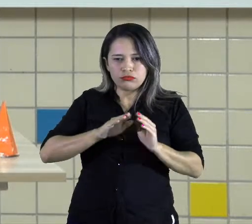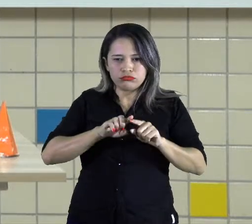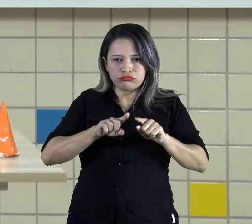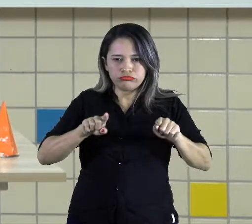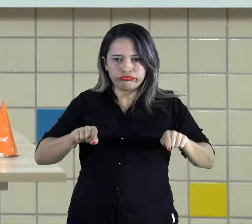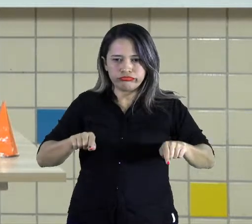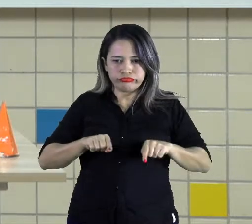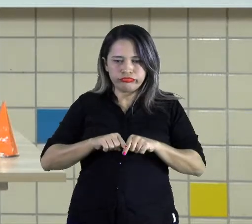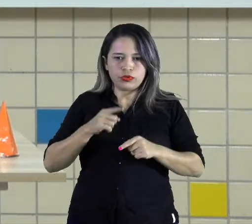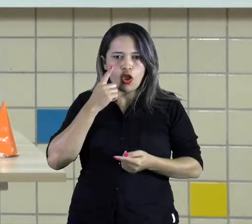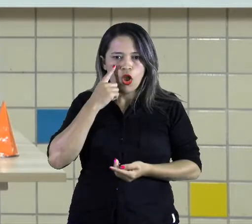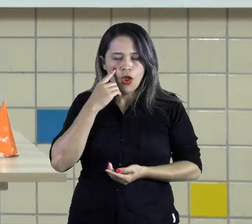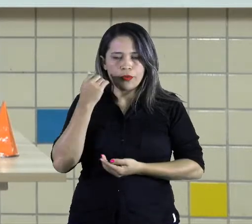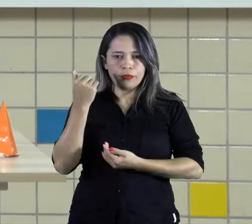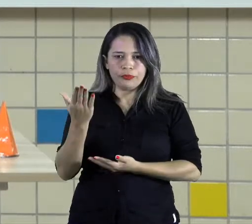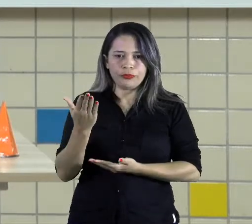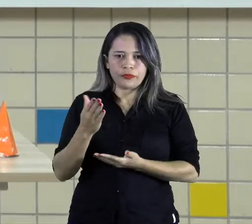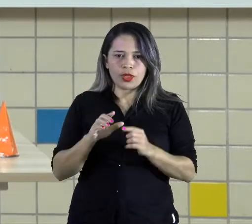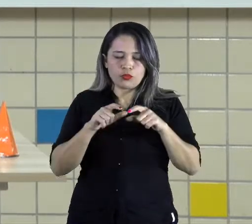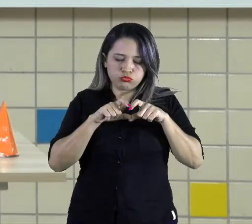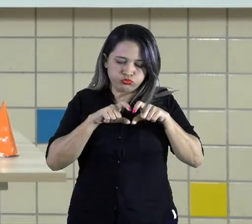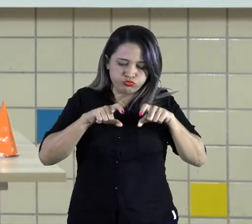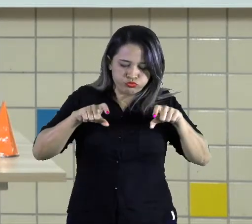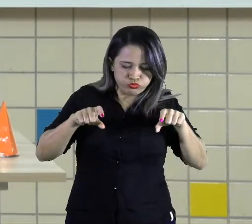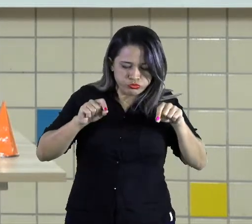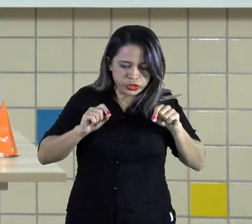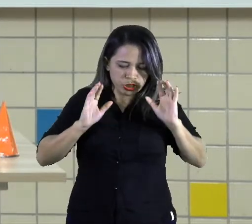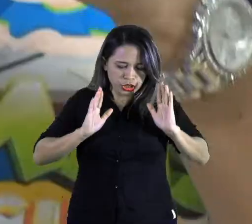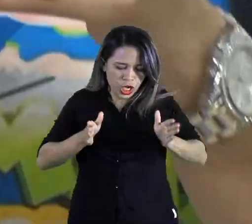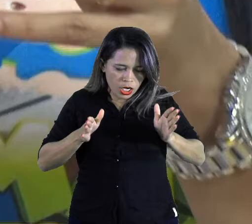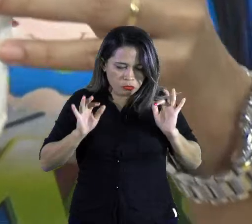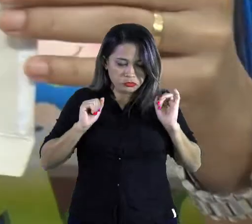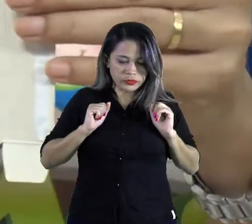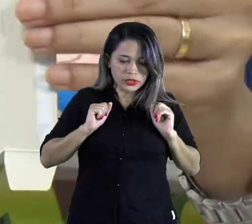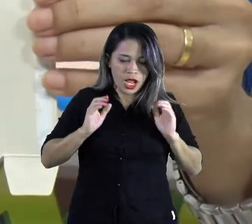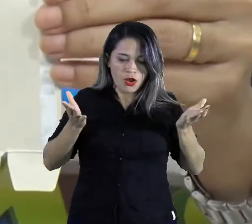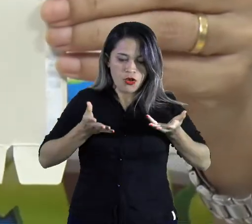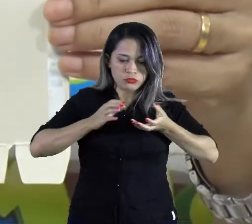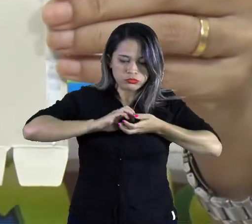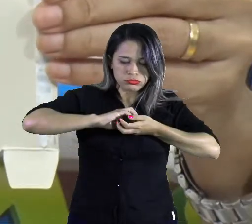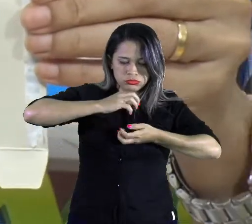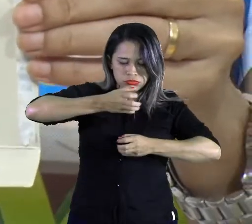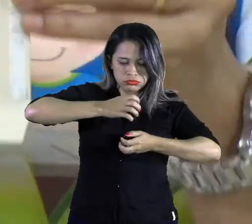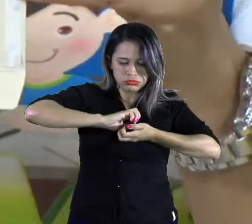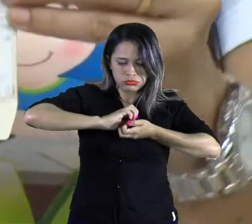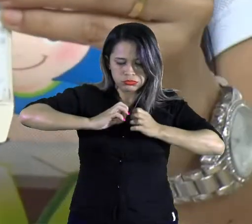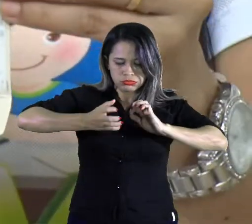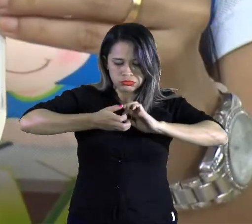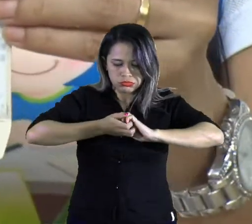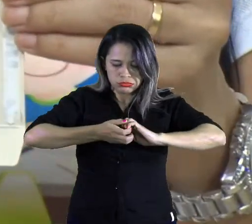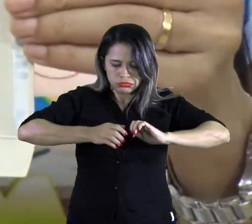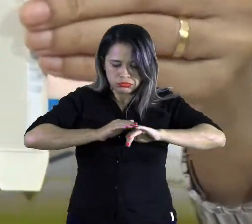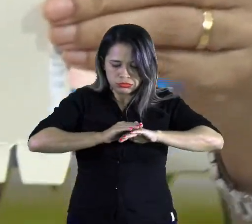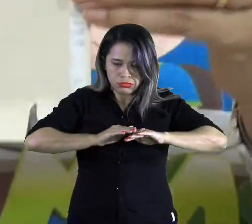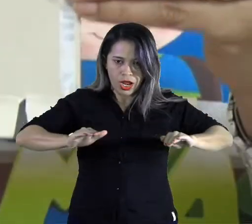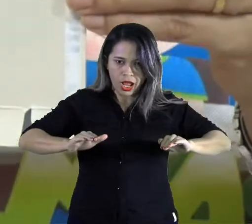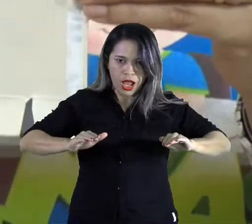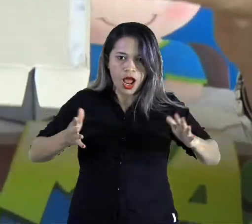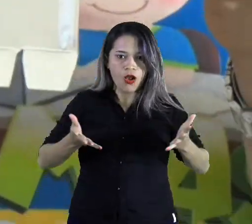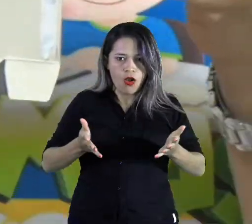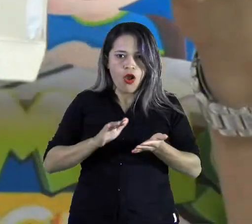de remédio montadinha. Se eu desmonto essa caixinha de remédio, o que acontece? Eu estou fazendo